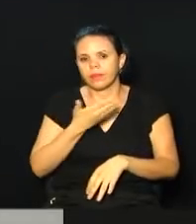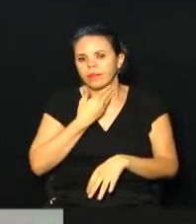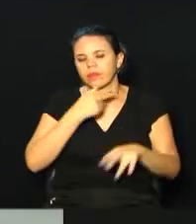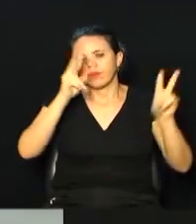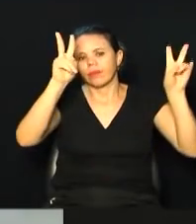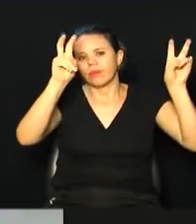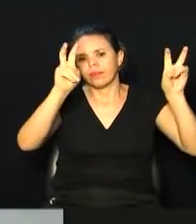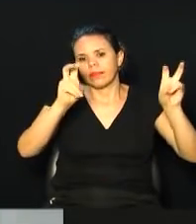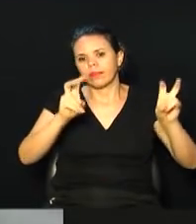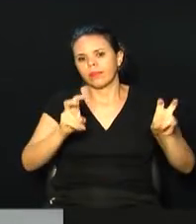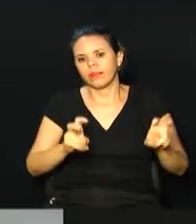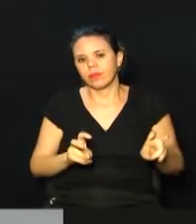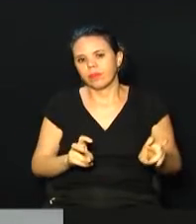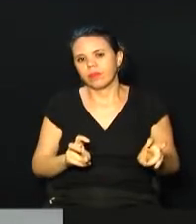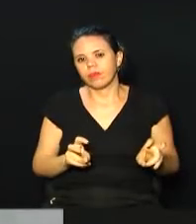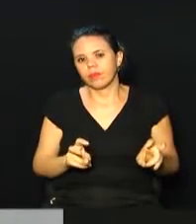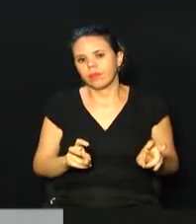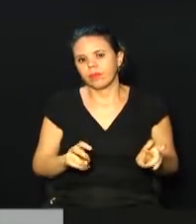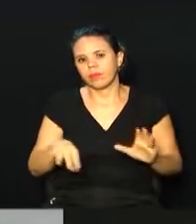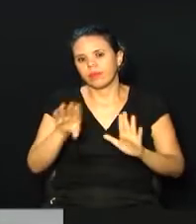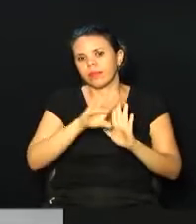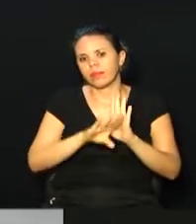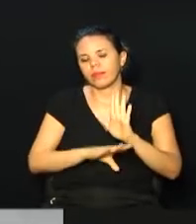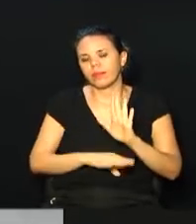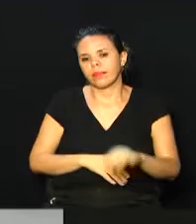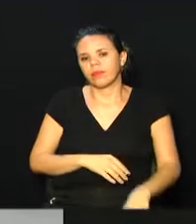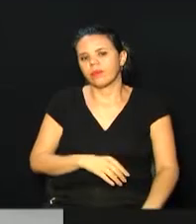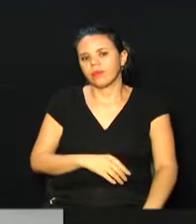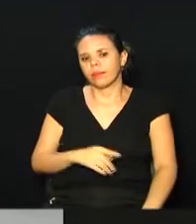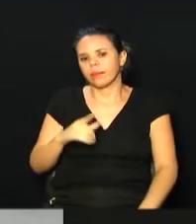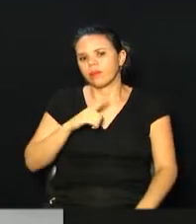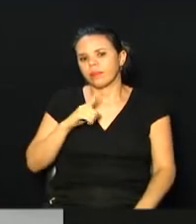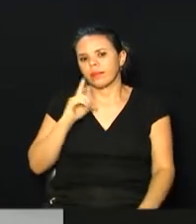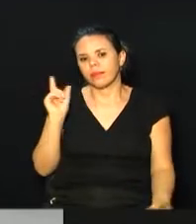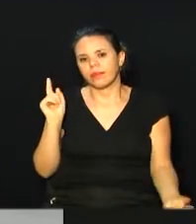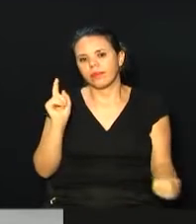debates, mais programas que tenham o